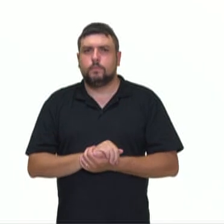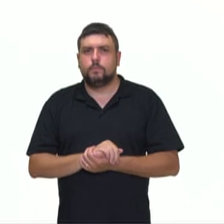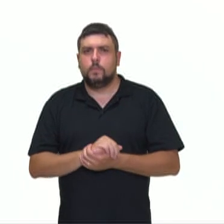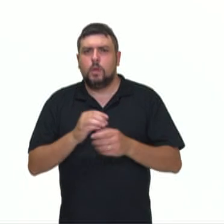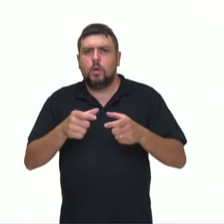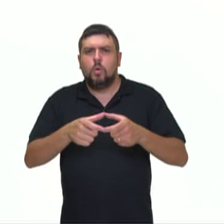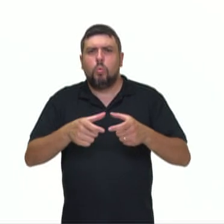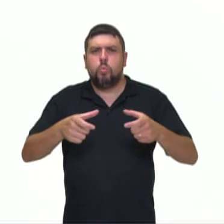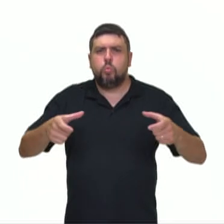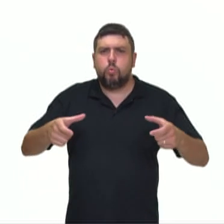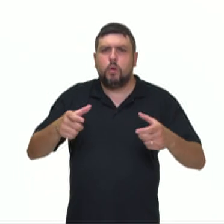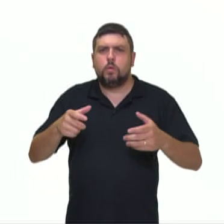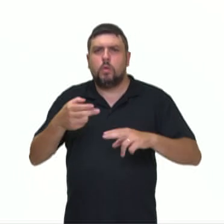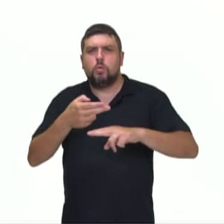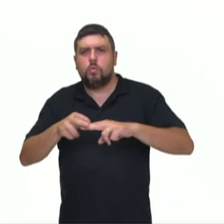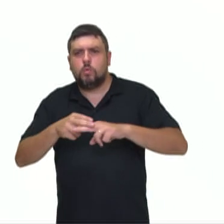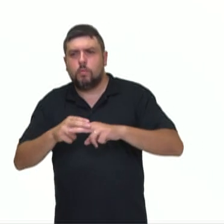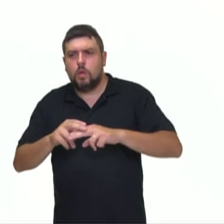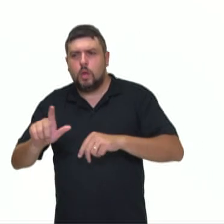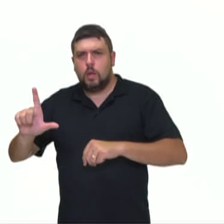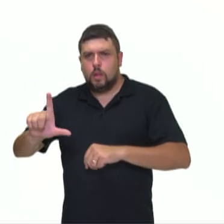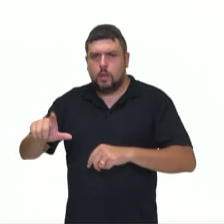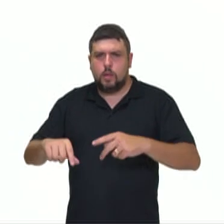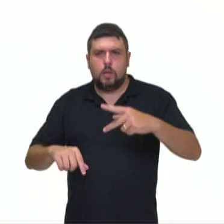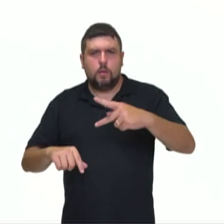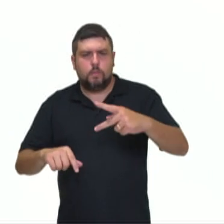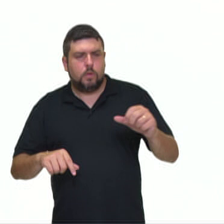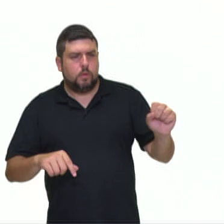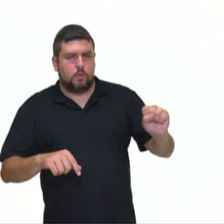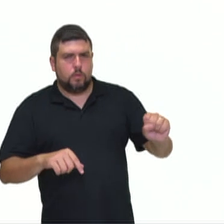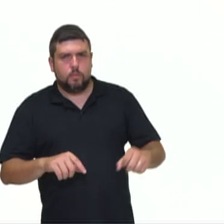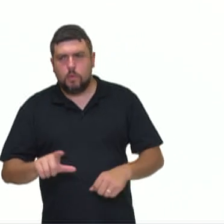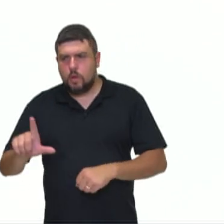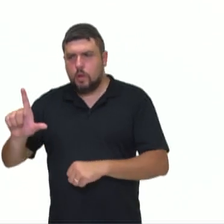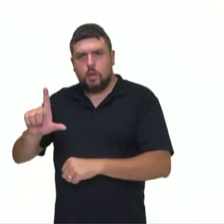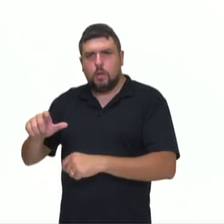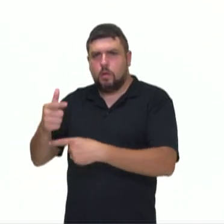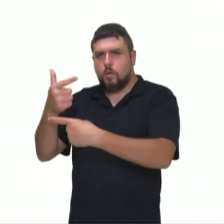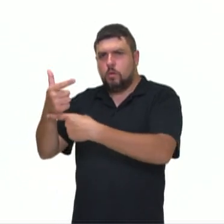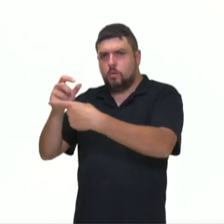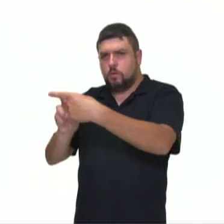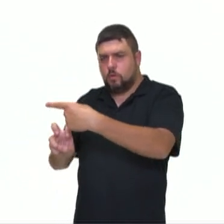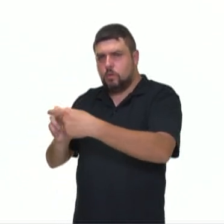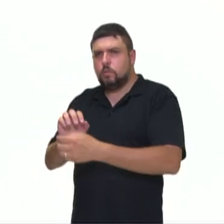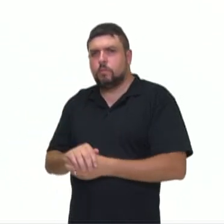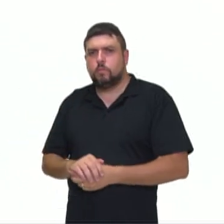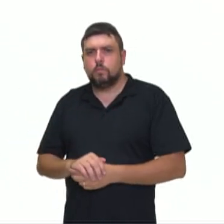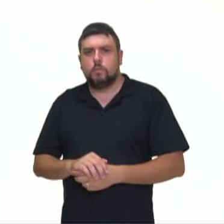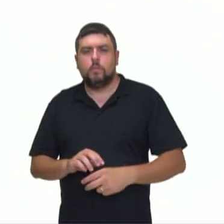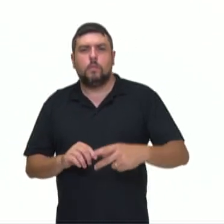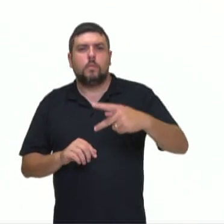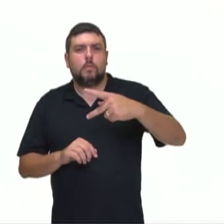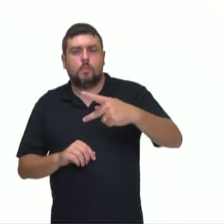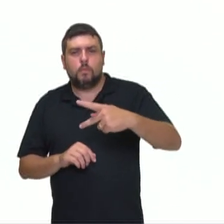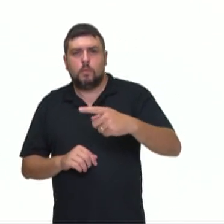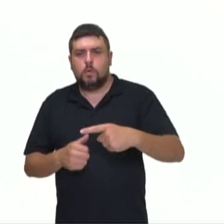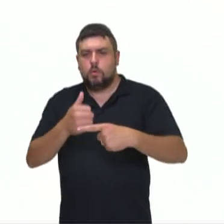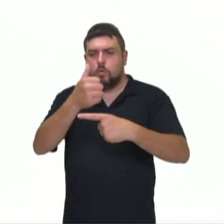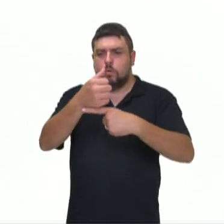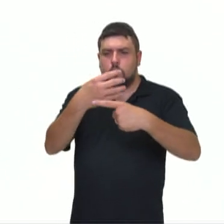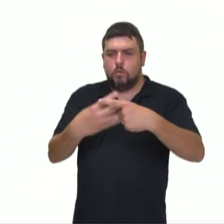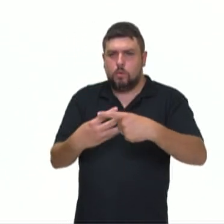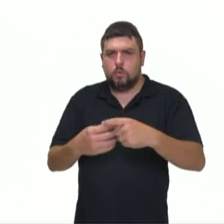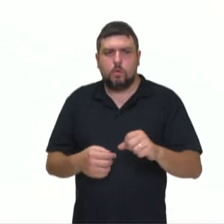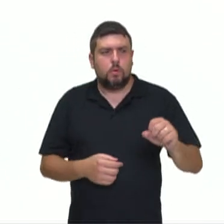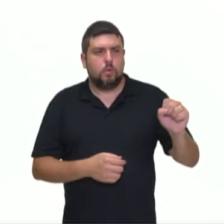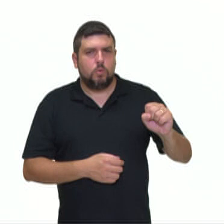chocolate é dividida entre Nelly, Penha e Sônia. Sabendo que Nelly ganha 2/5 da barra, Penha ganha 1/4 e Sônia